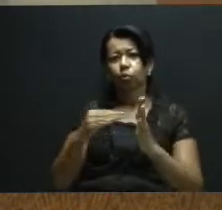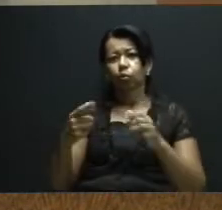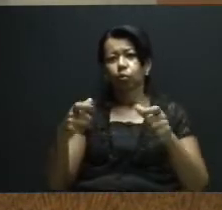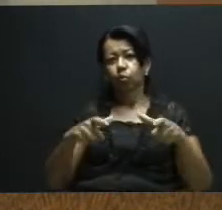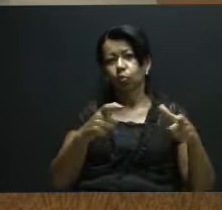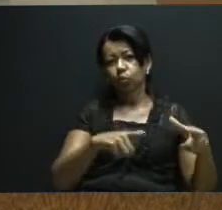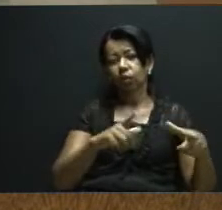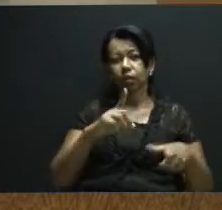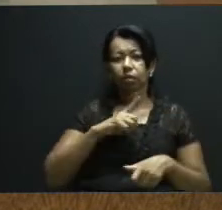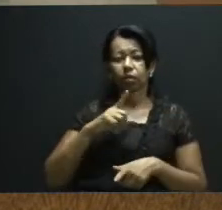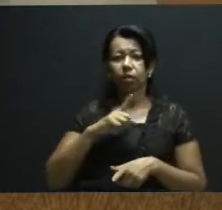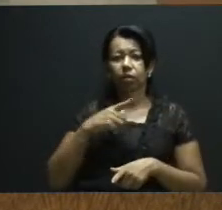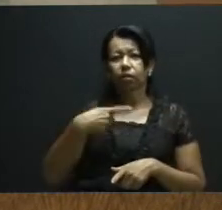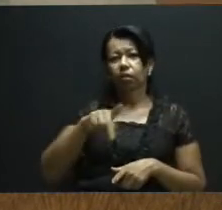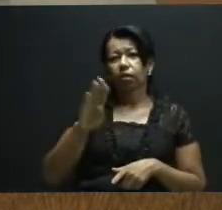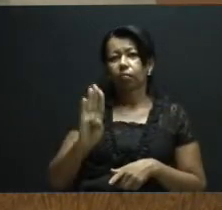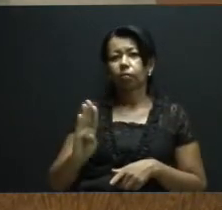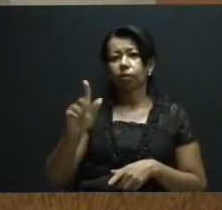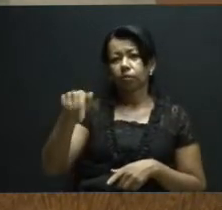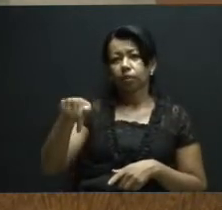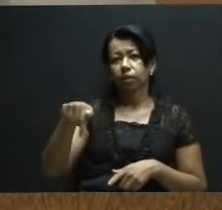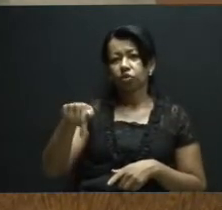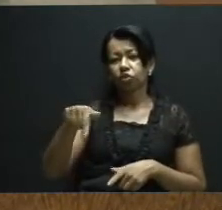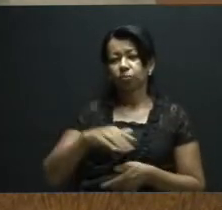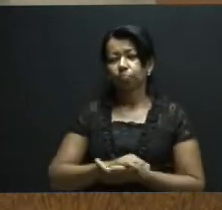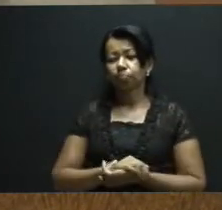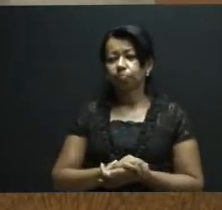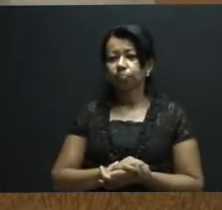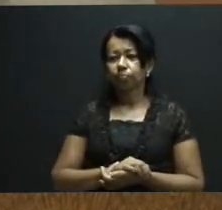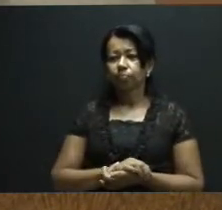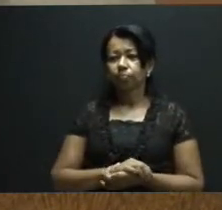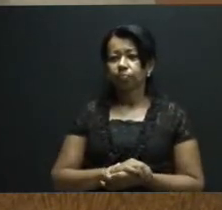joão paulo 2o bolsão 7